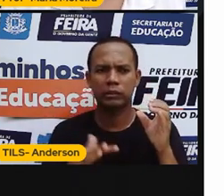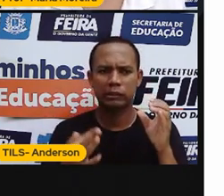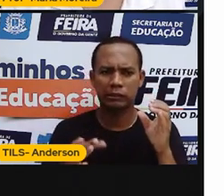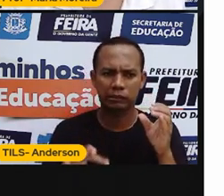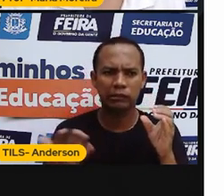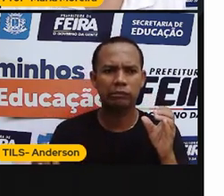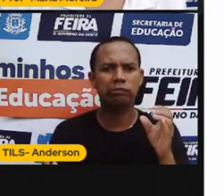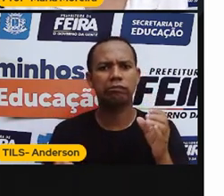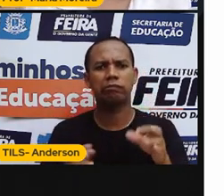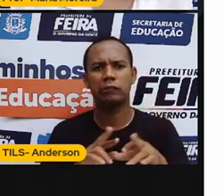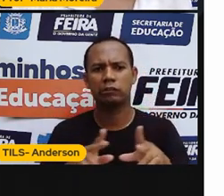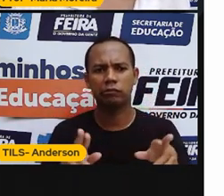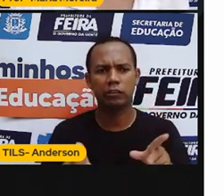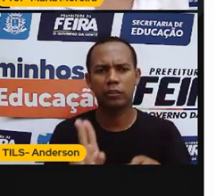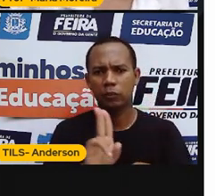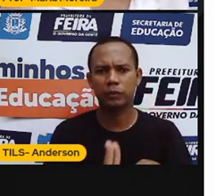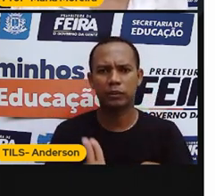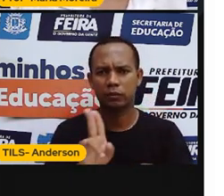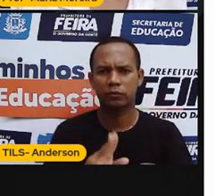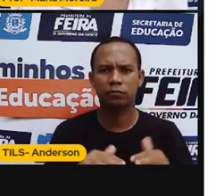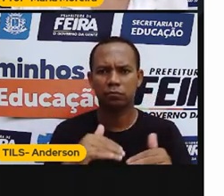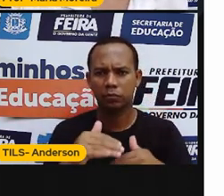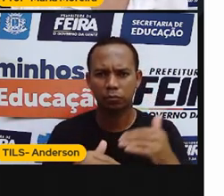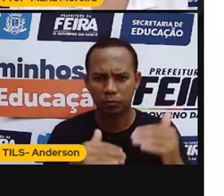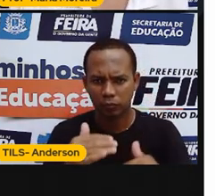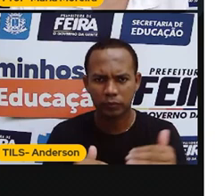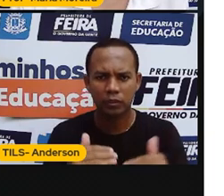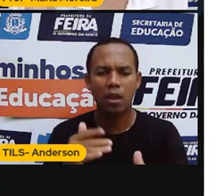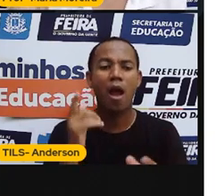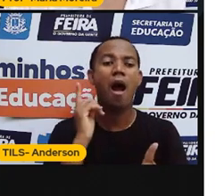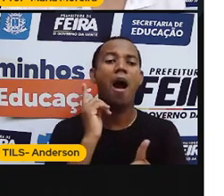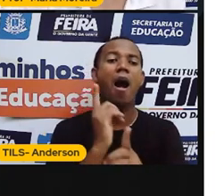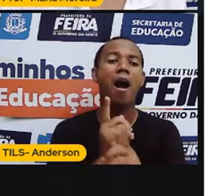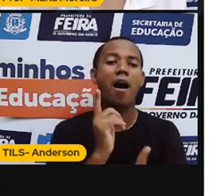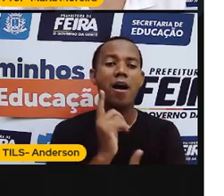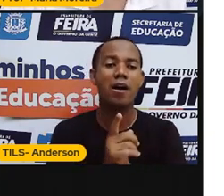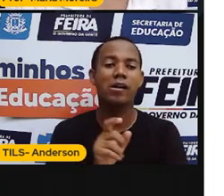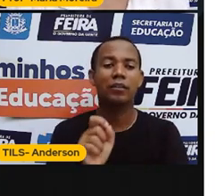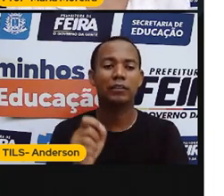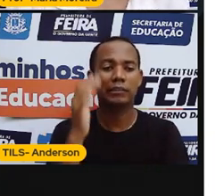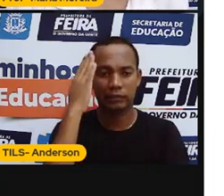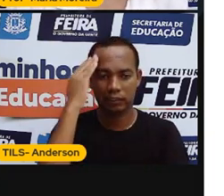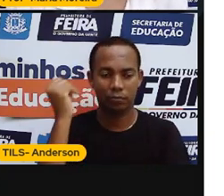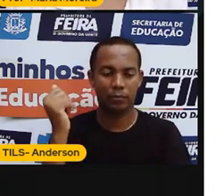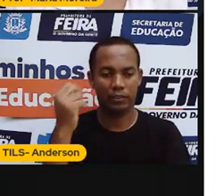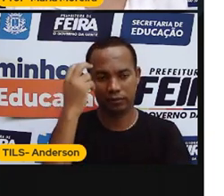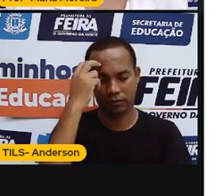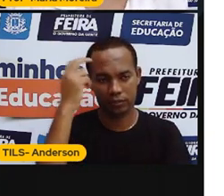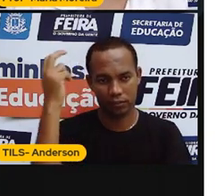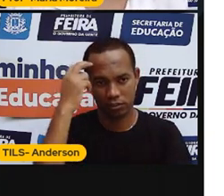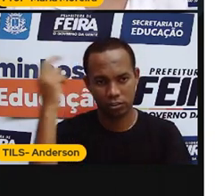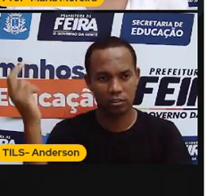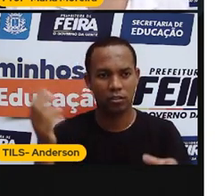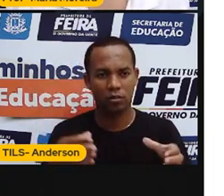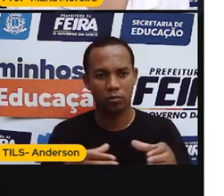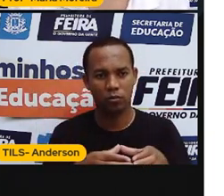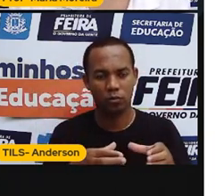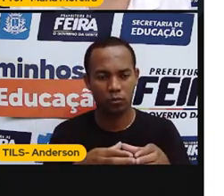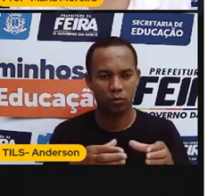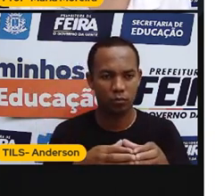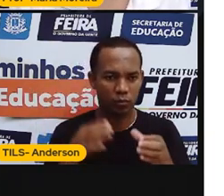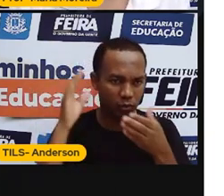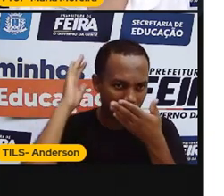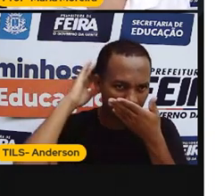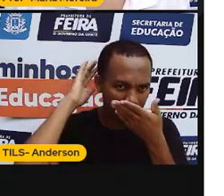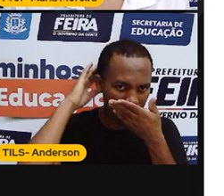essa serve para isso. Então, essa manipulação, né? Esse usar e saber que cada uma dessas ervas serve, veio